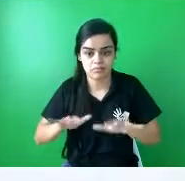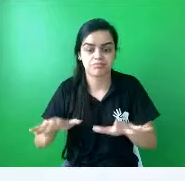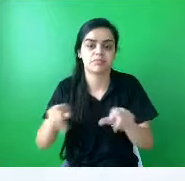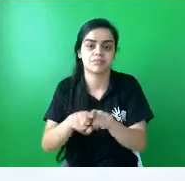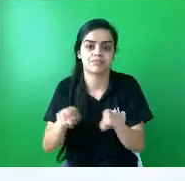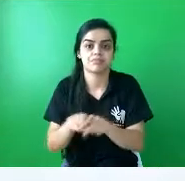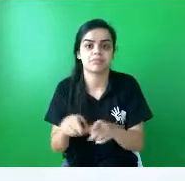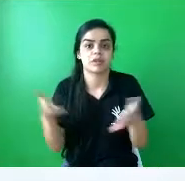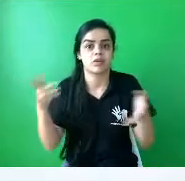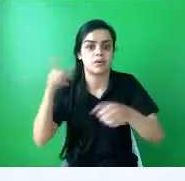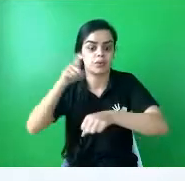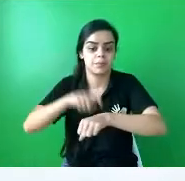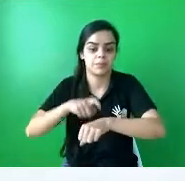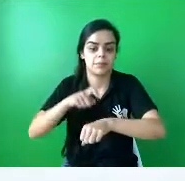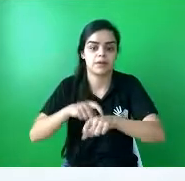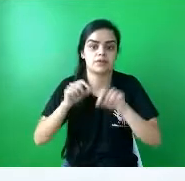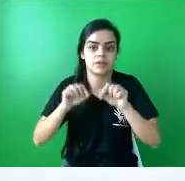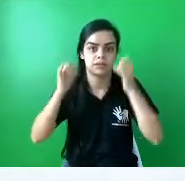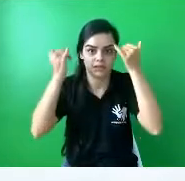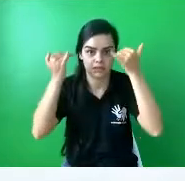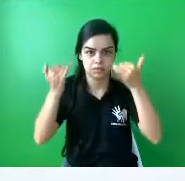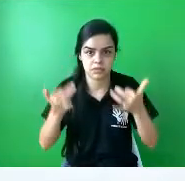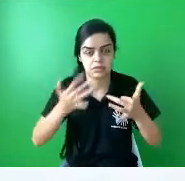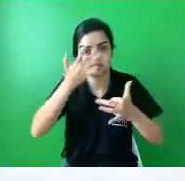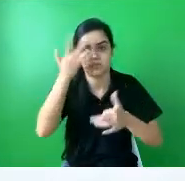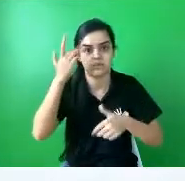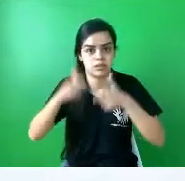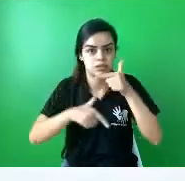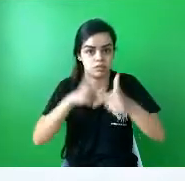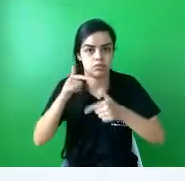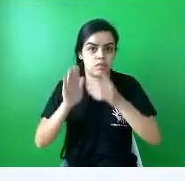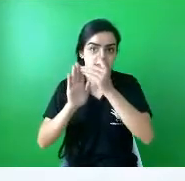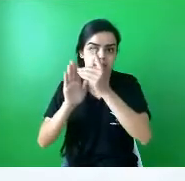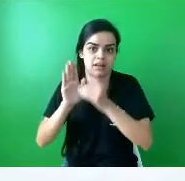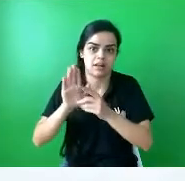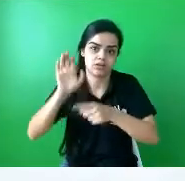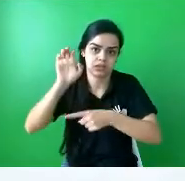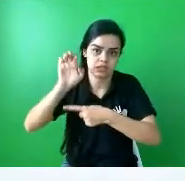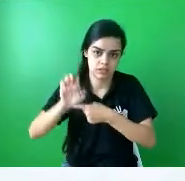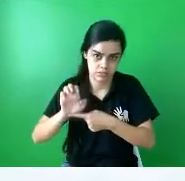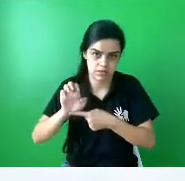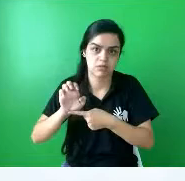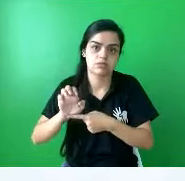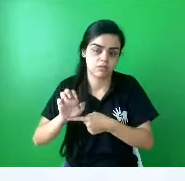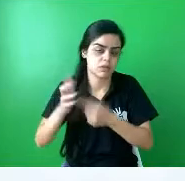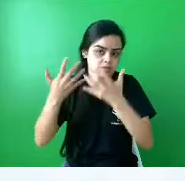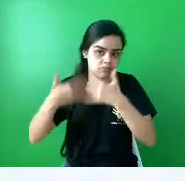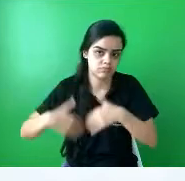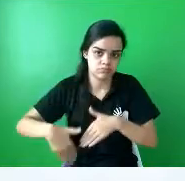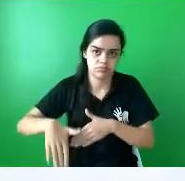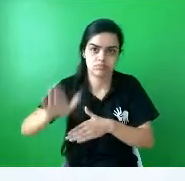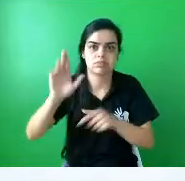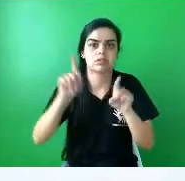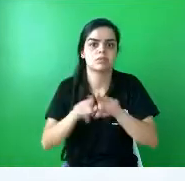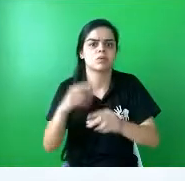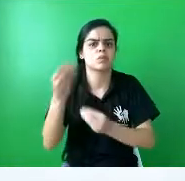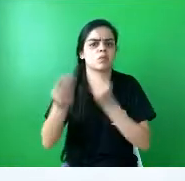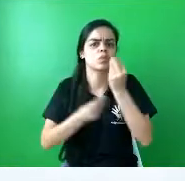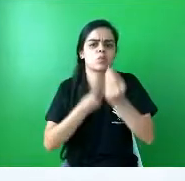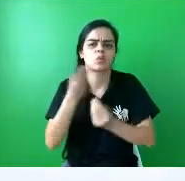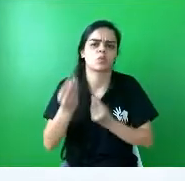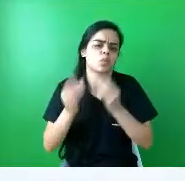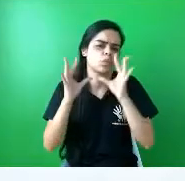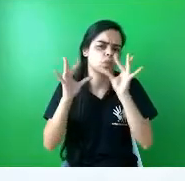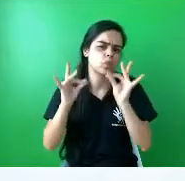Quero começar aqui explicando aos trabalhadores os decretos estaduais que estão em funcionamento e de como que funciona um pouquinho,